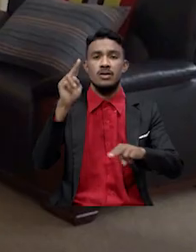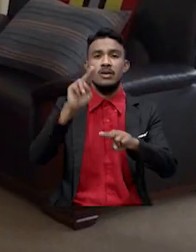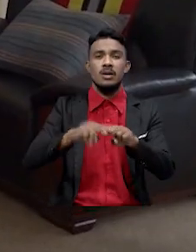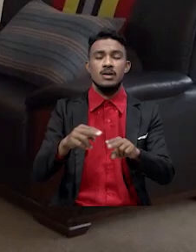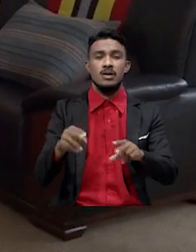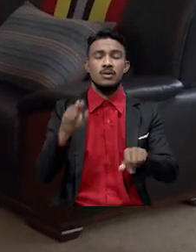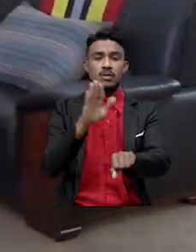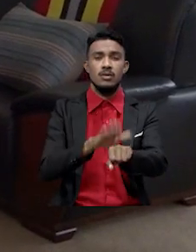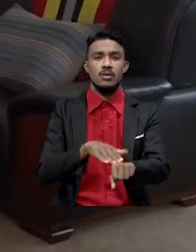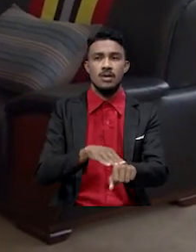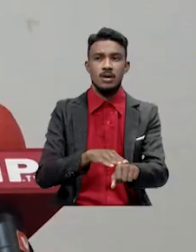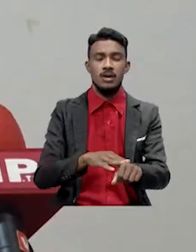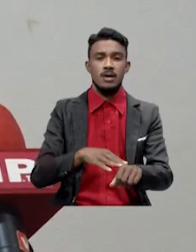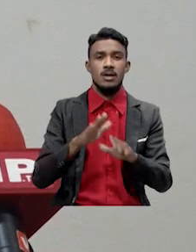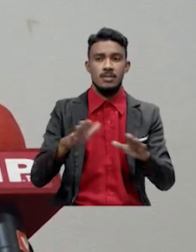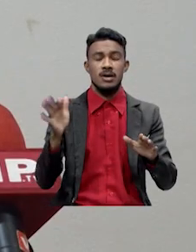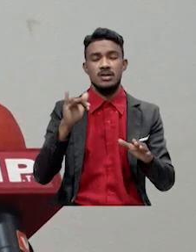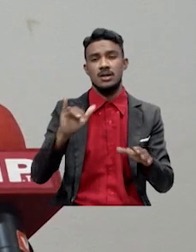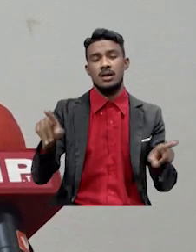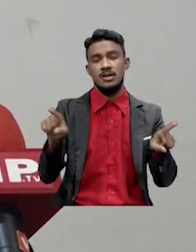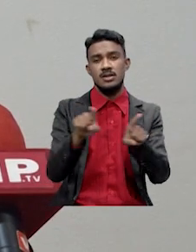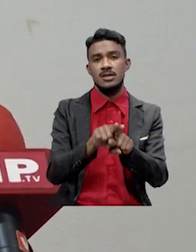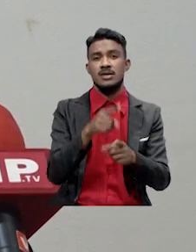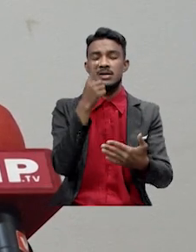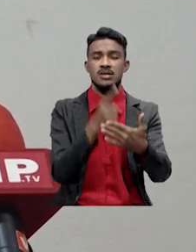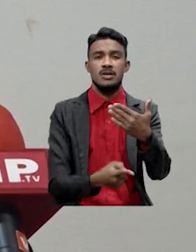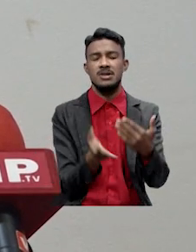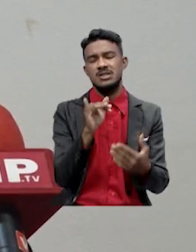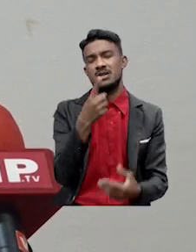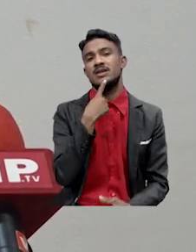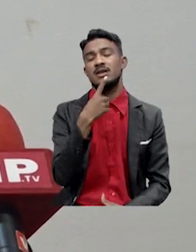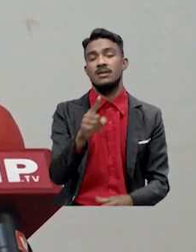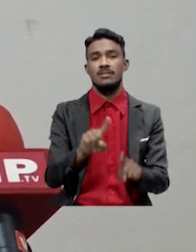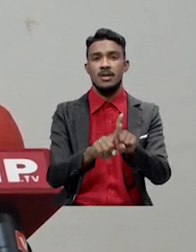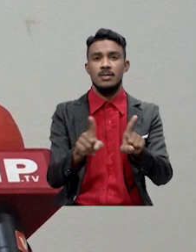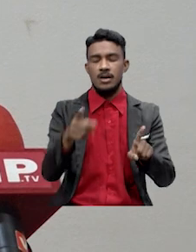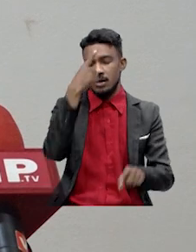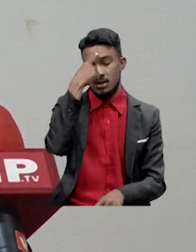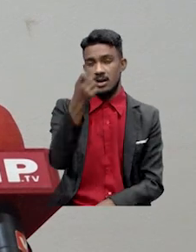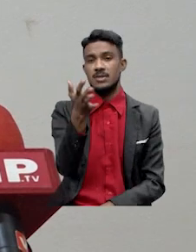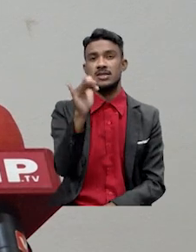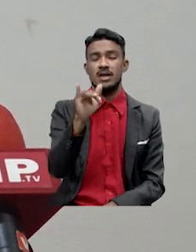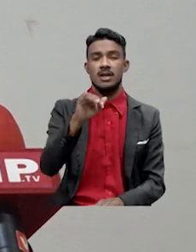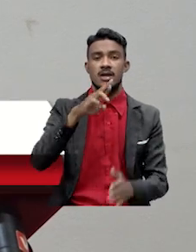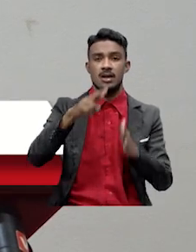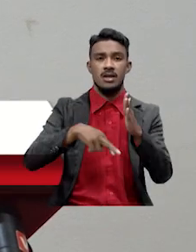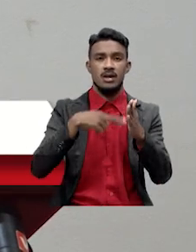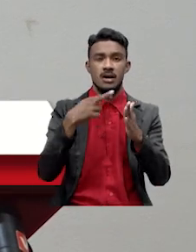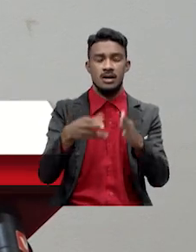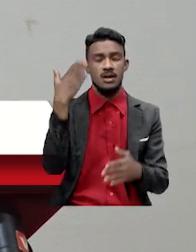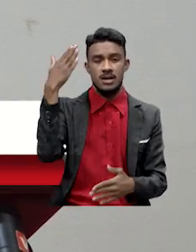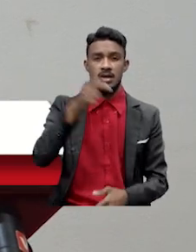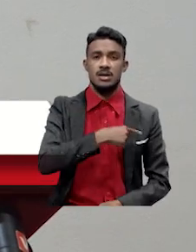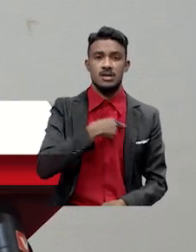Pronto, how se la tenta tu justifica sai de maxerdia, mas tamba sirne regras e railara e a China, sira